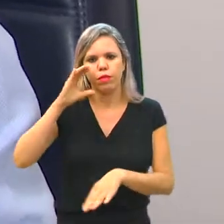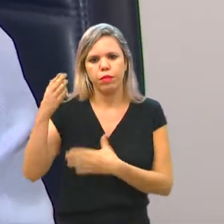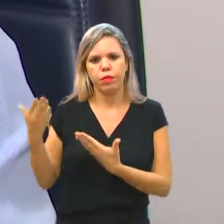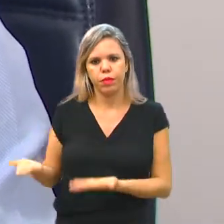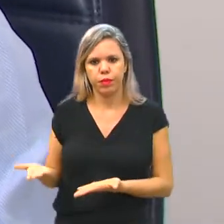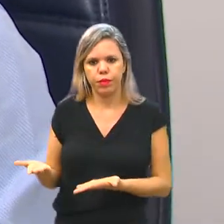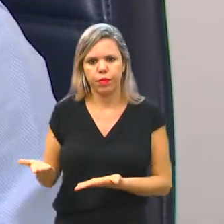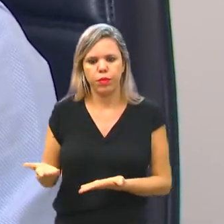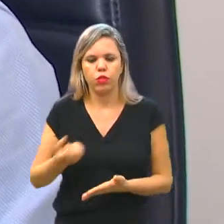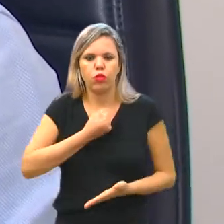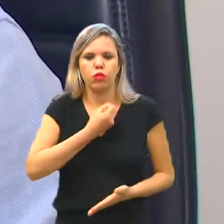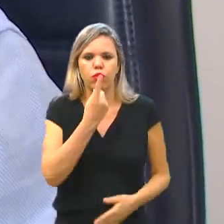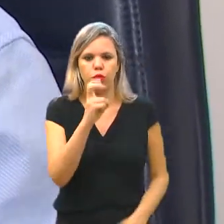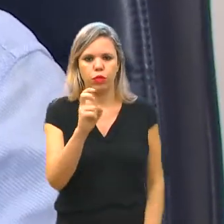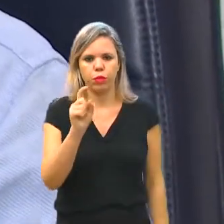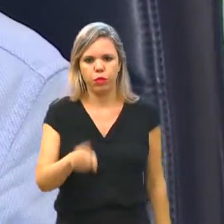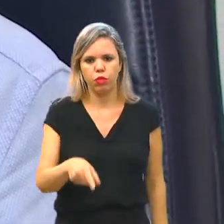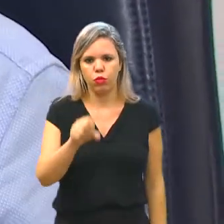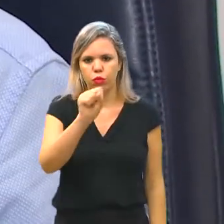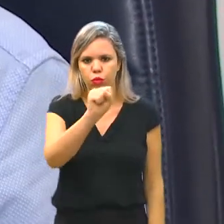Luiz Cirilo, a número